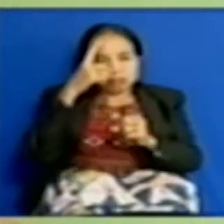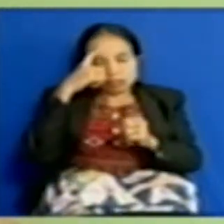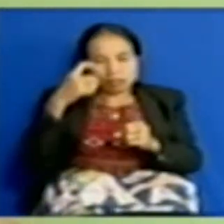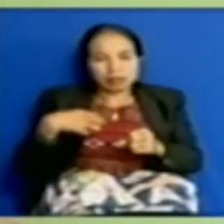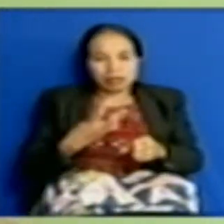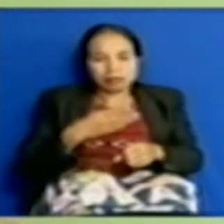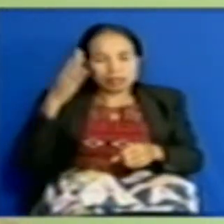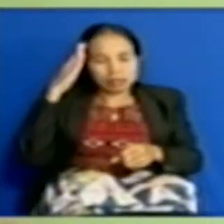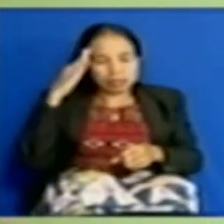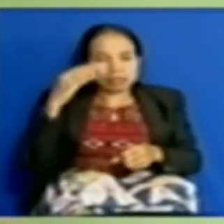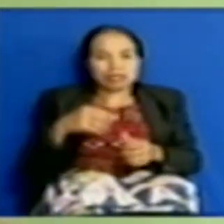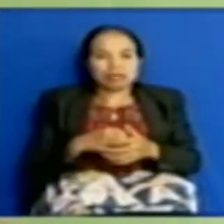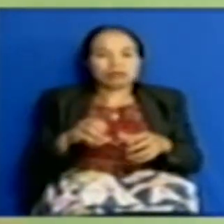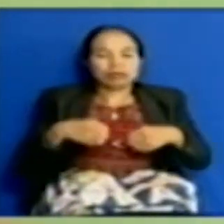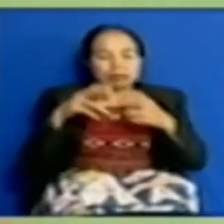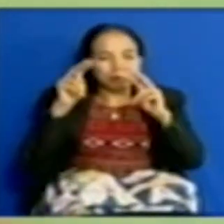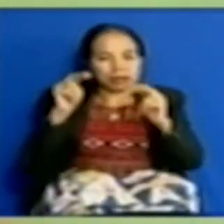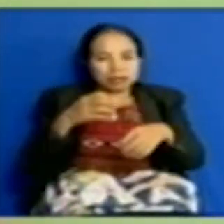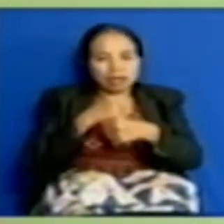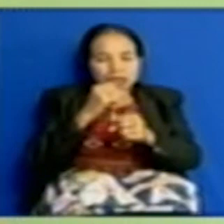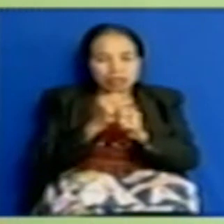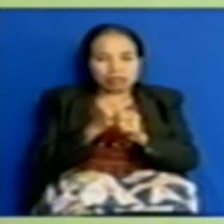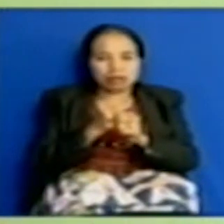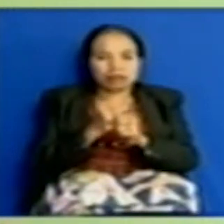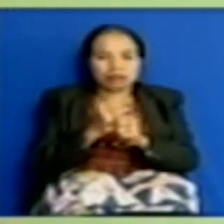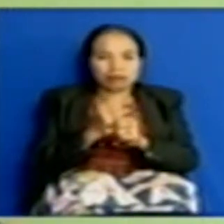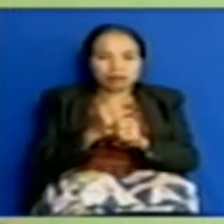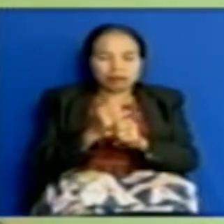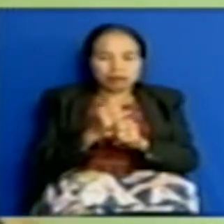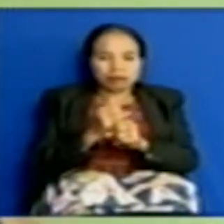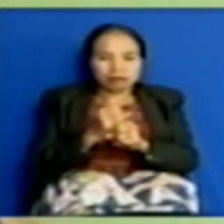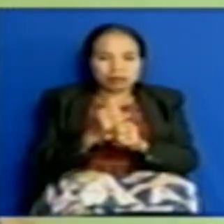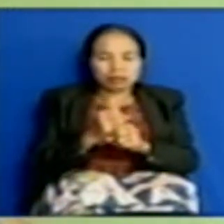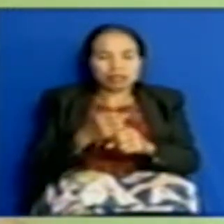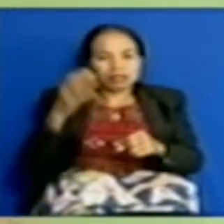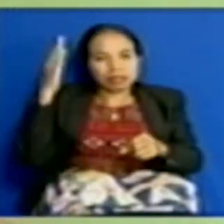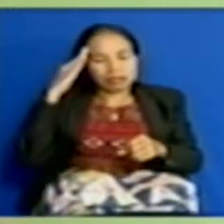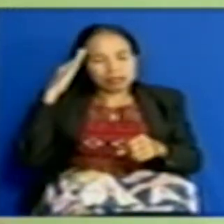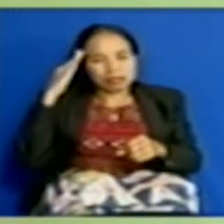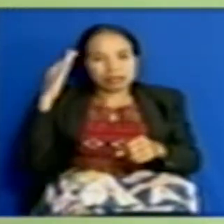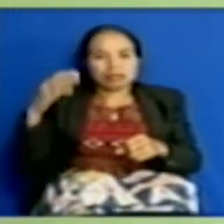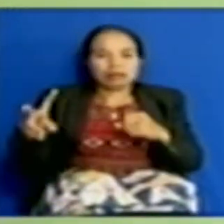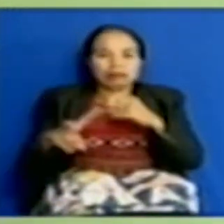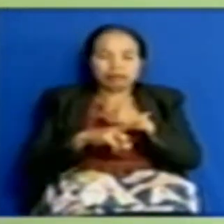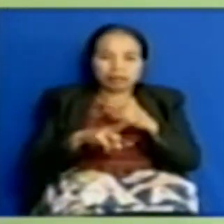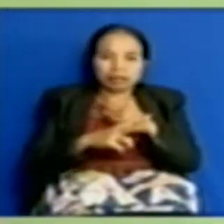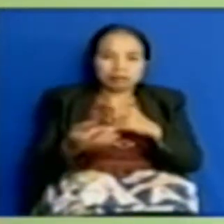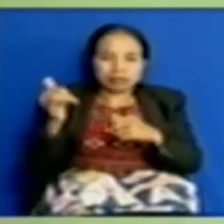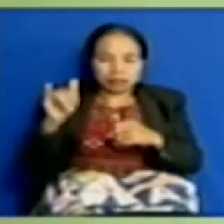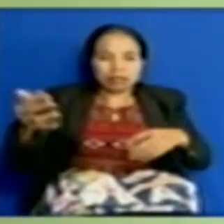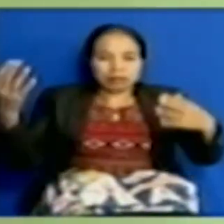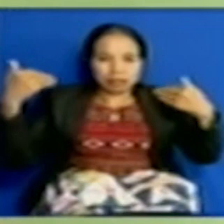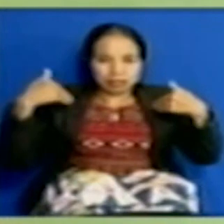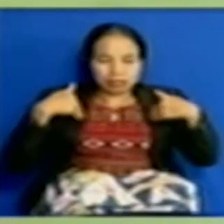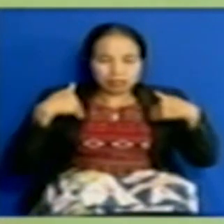tamba, sama, por si, já, halo, bazar, tamba, atu, itu, tudo, vira, tine, kata, vítima, né, sobrevivente, se, né, existe.